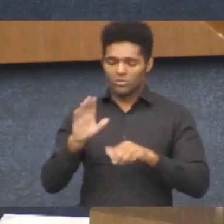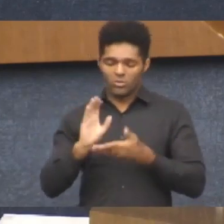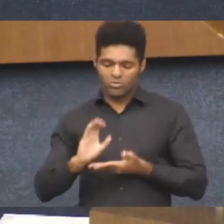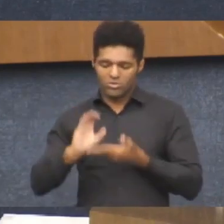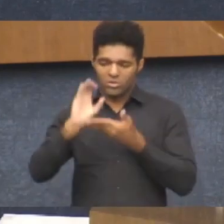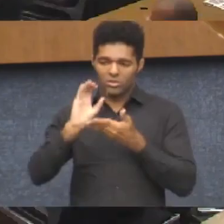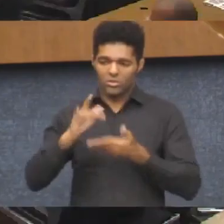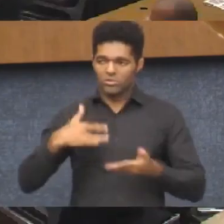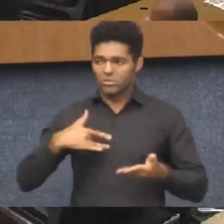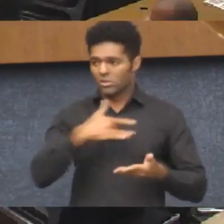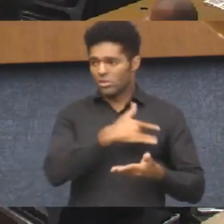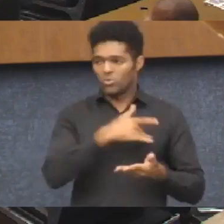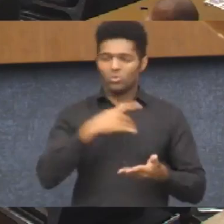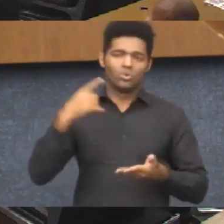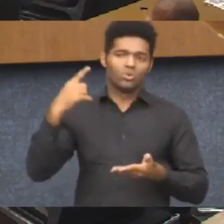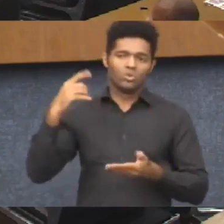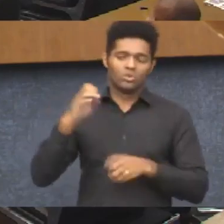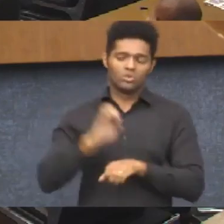estaduais.